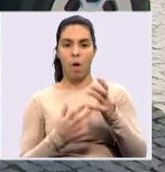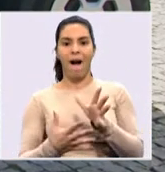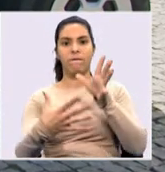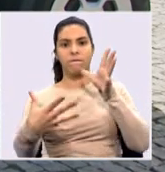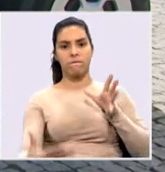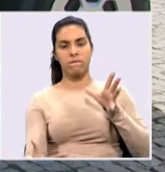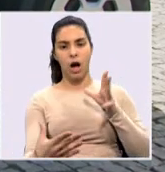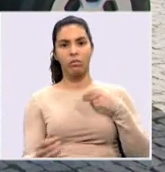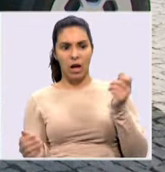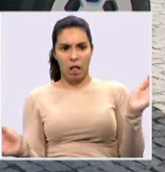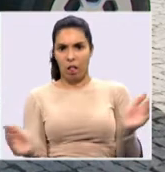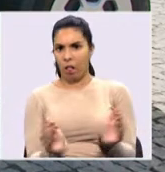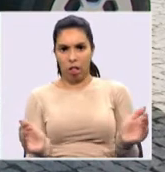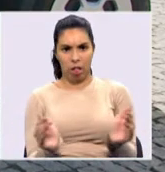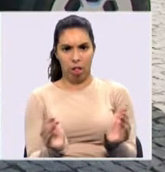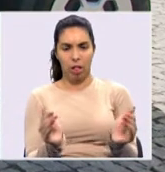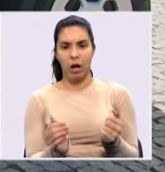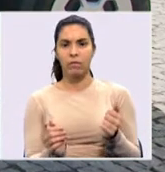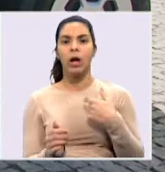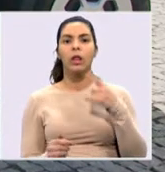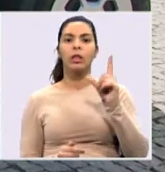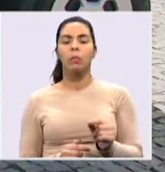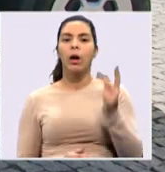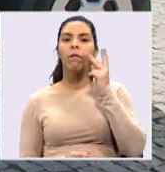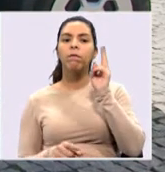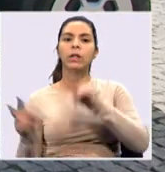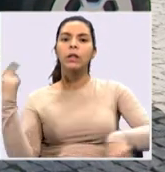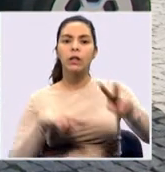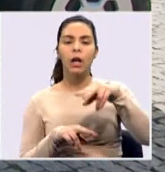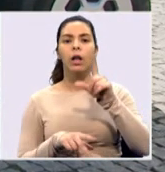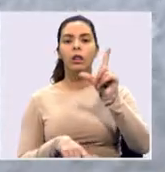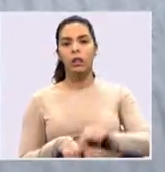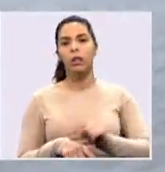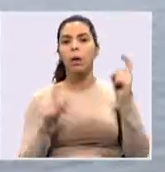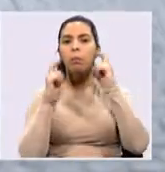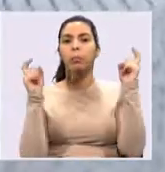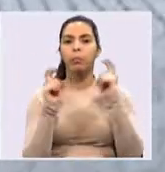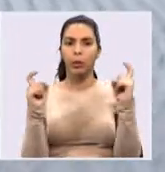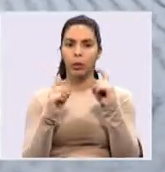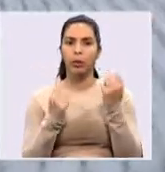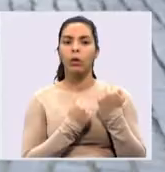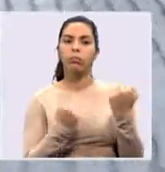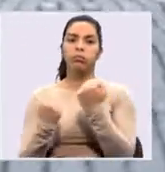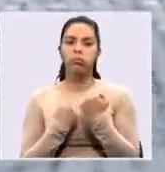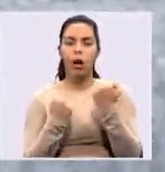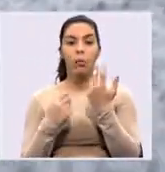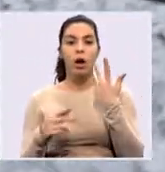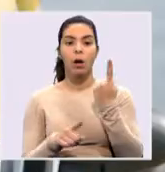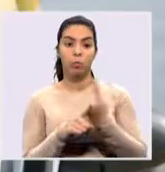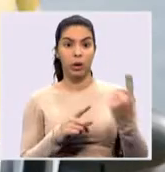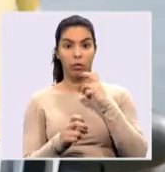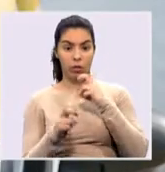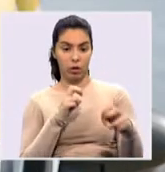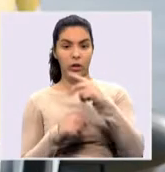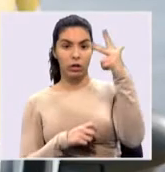carro gigante em relação a estes, não é? Para visitarem as cidades e também o próprio ruído é completamente diferente. O facto de termos viaturas